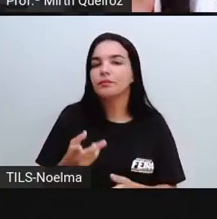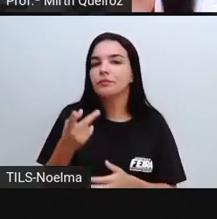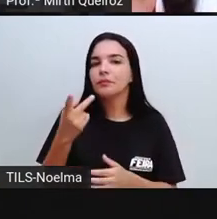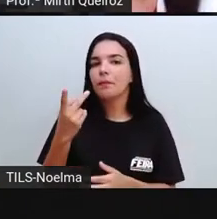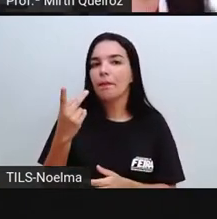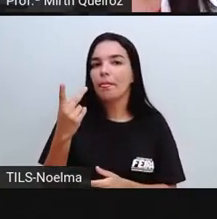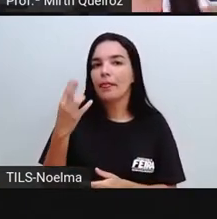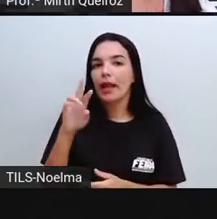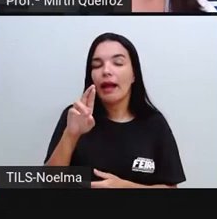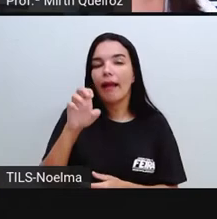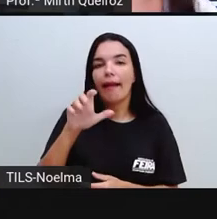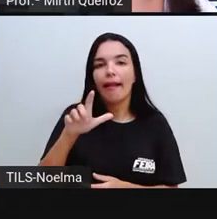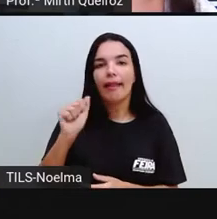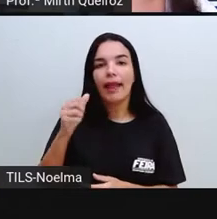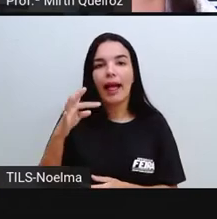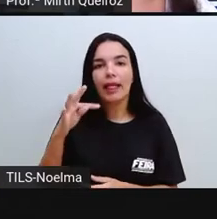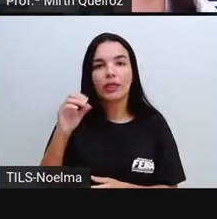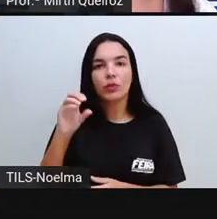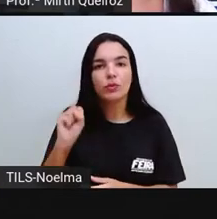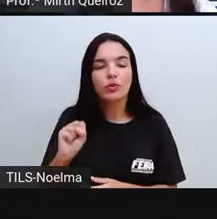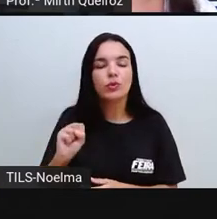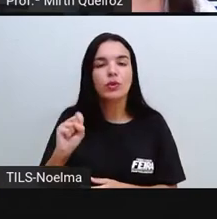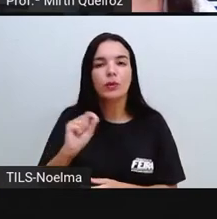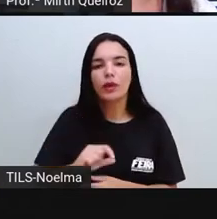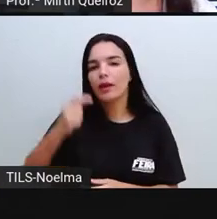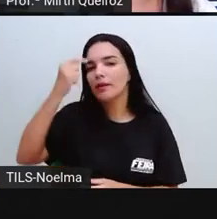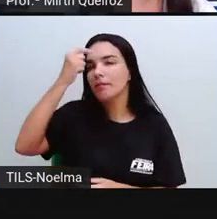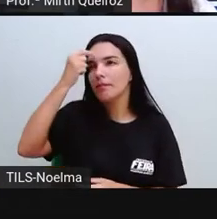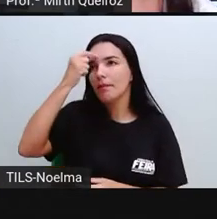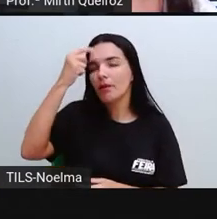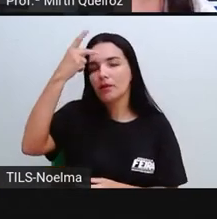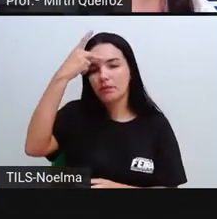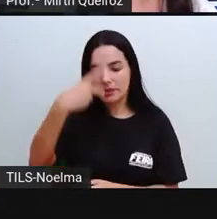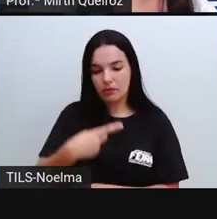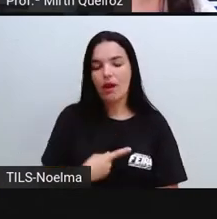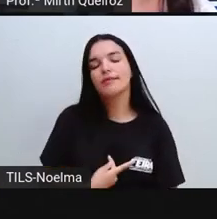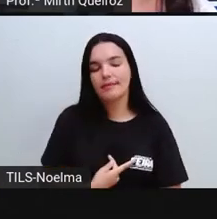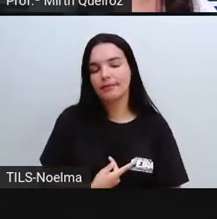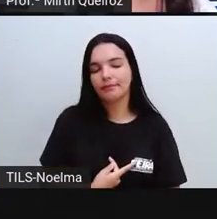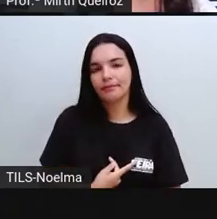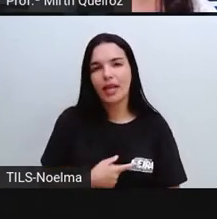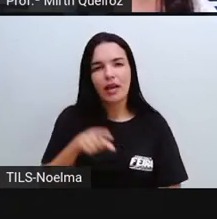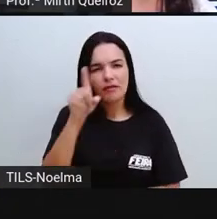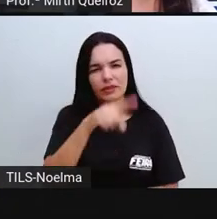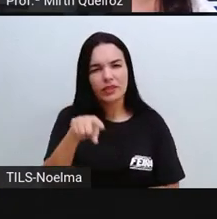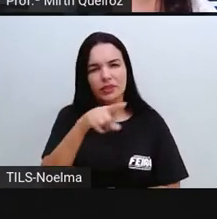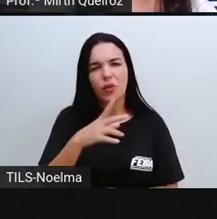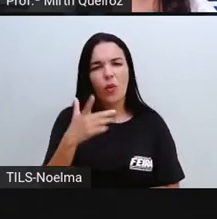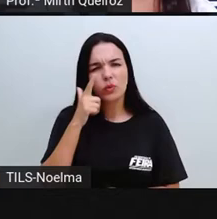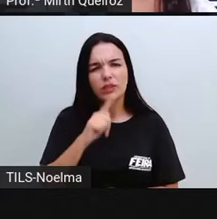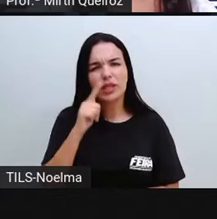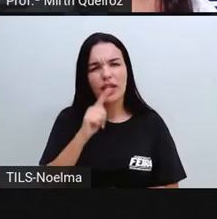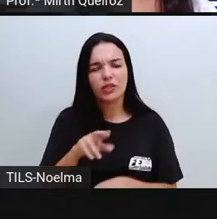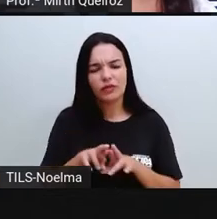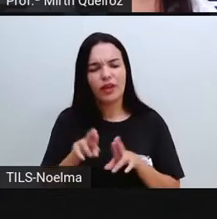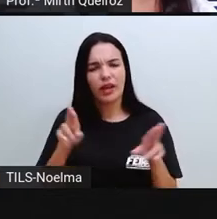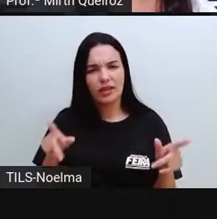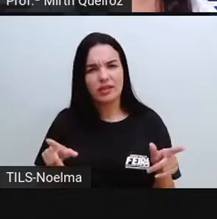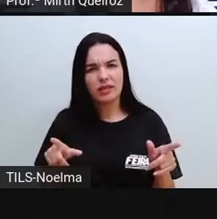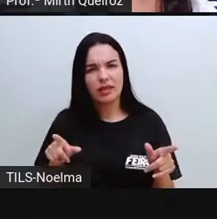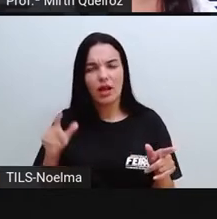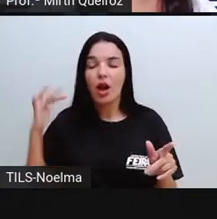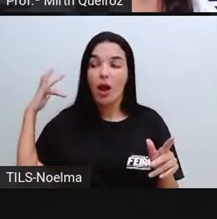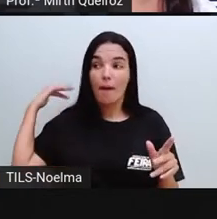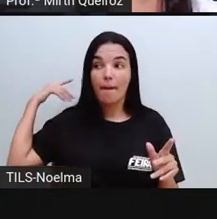aí, estamos estudando agora, né, os relatos pessoais. Será que vocês conseguiriam diferenciar? A biografia,